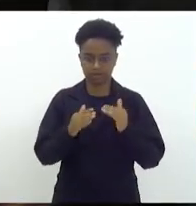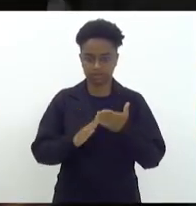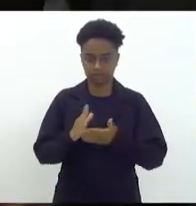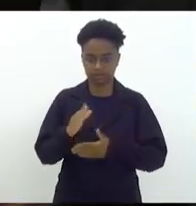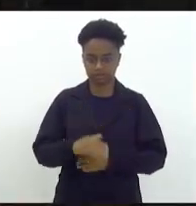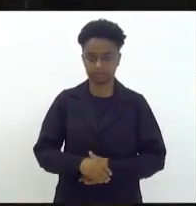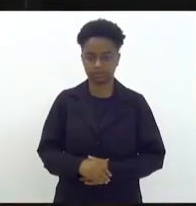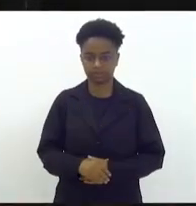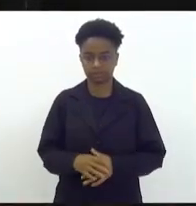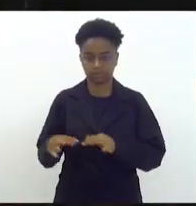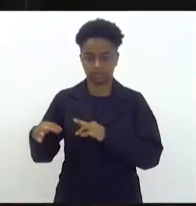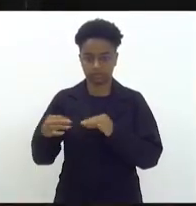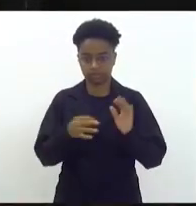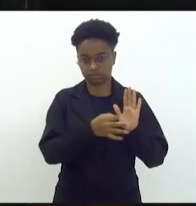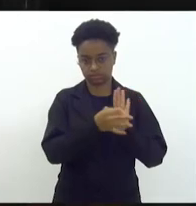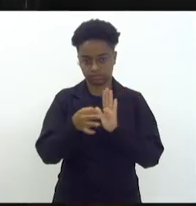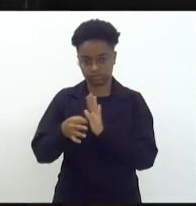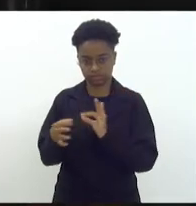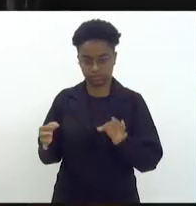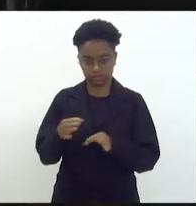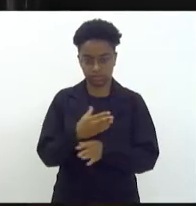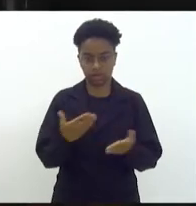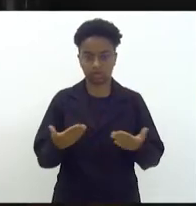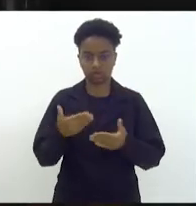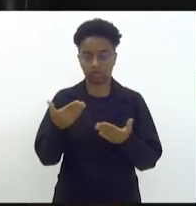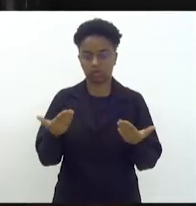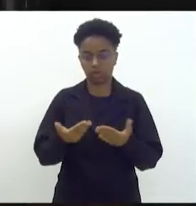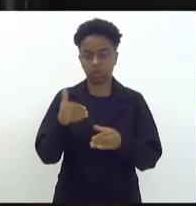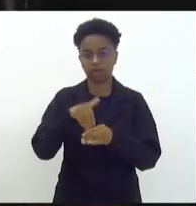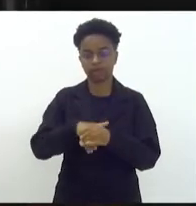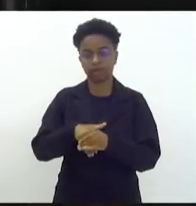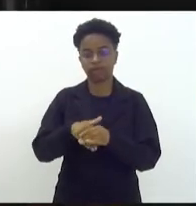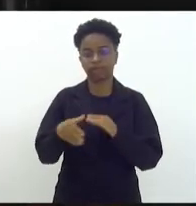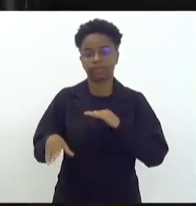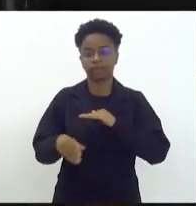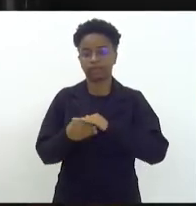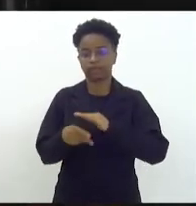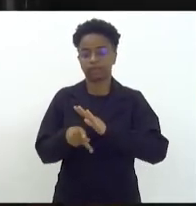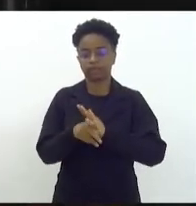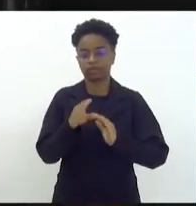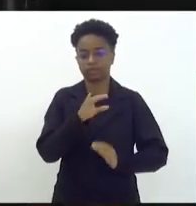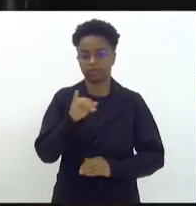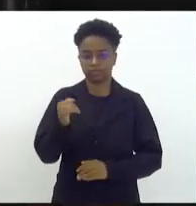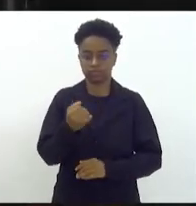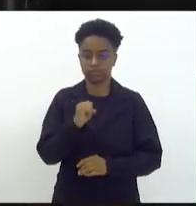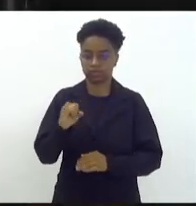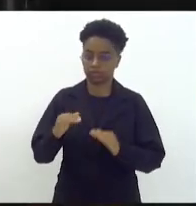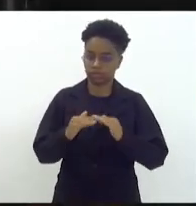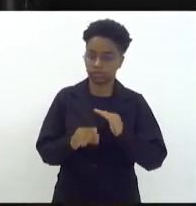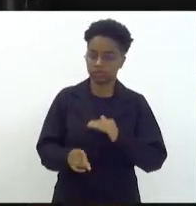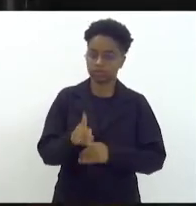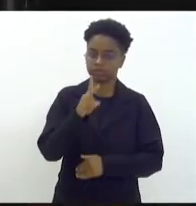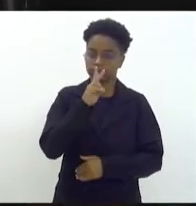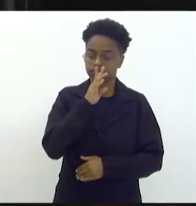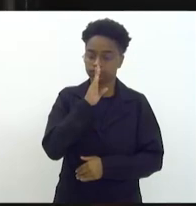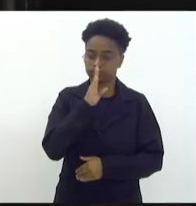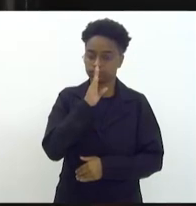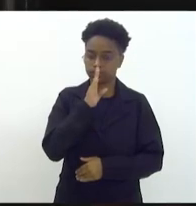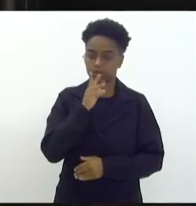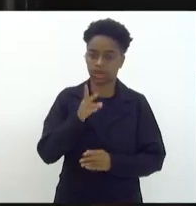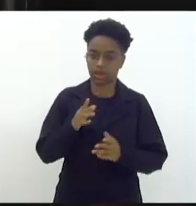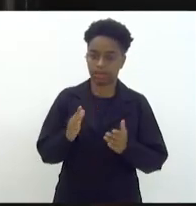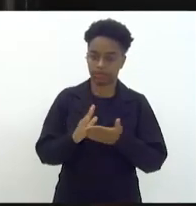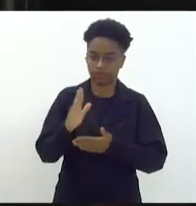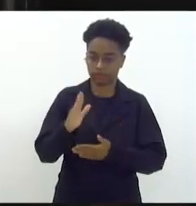Com os pareceres emitidos, em votação as emendas da CCJ. Senhores que aprovam, permaneçam como estão, aprovado.